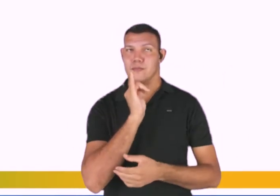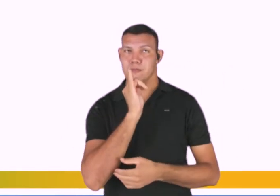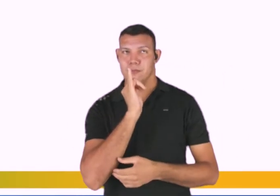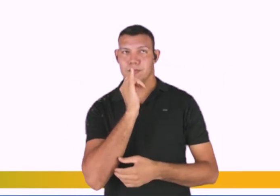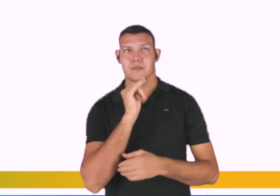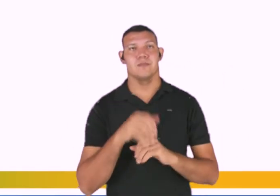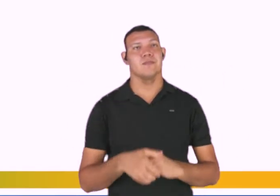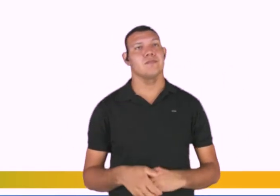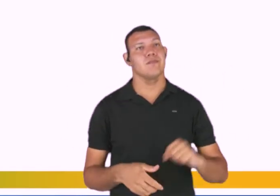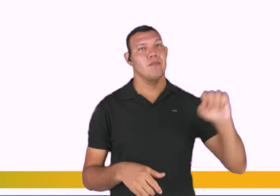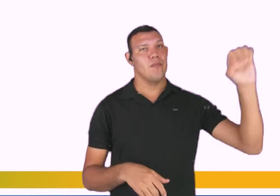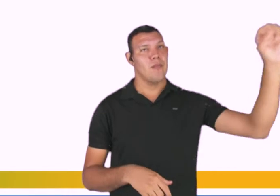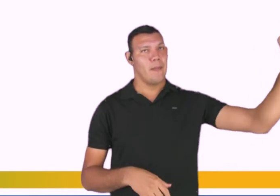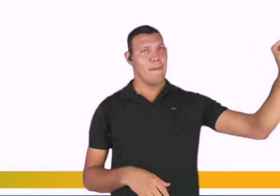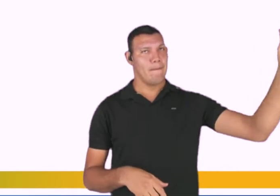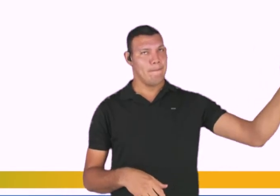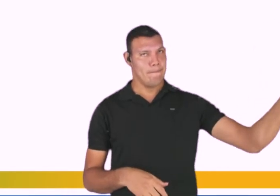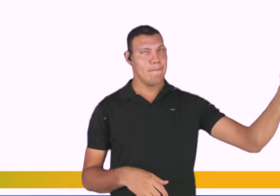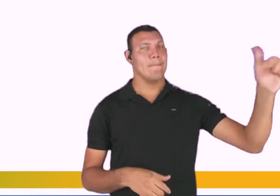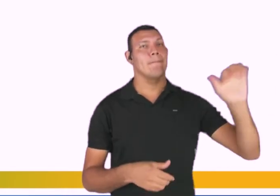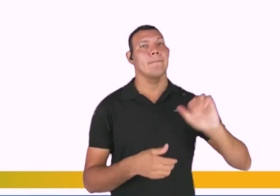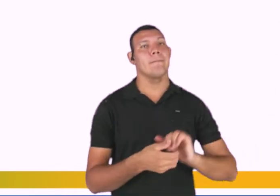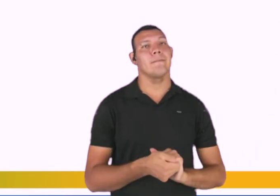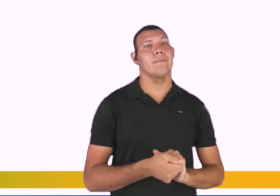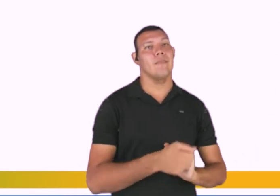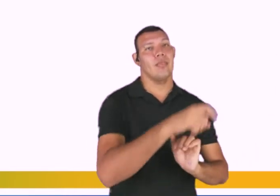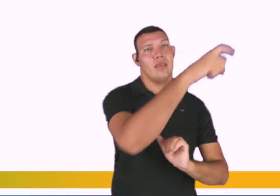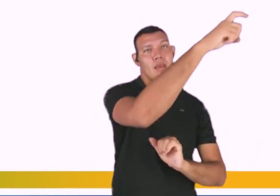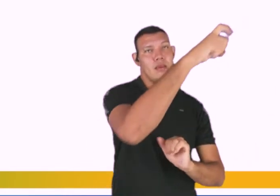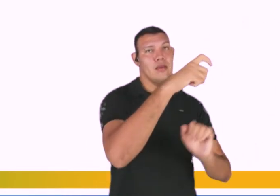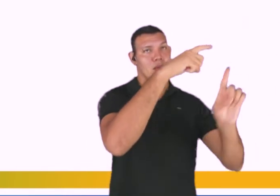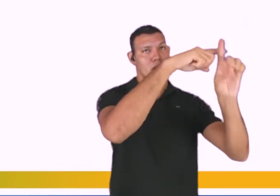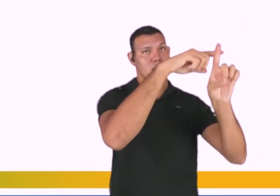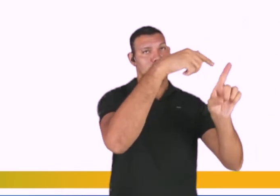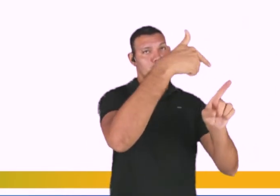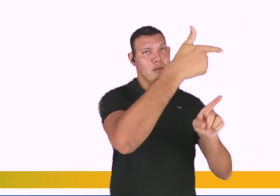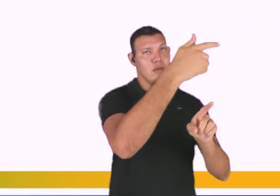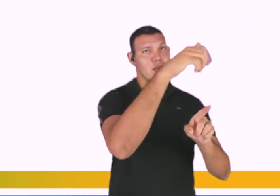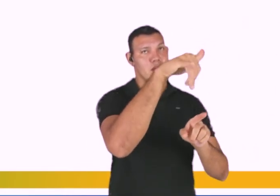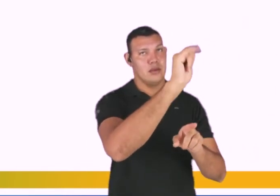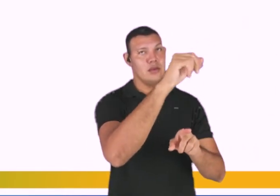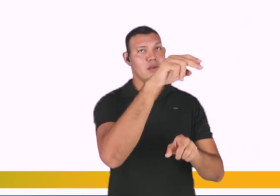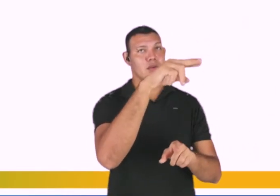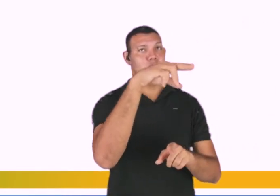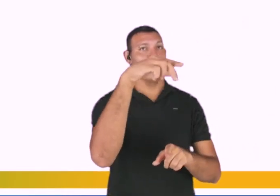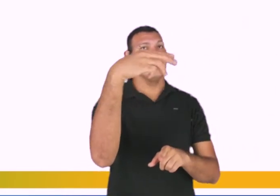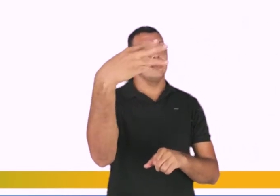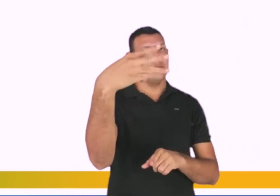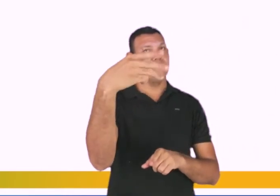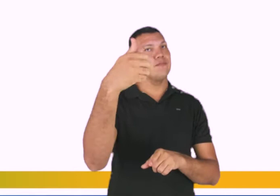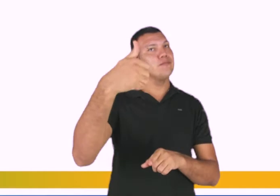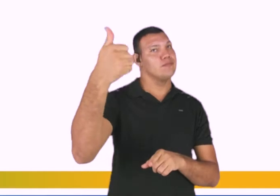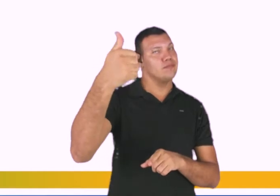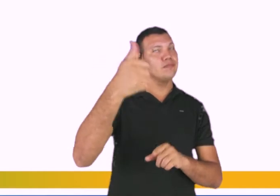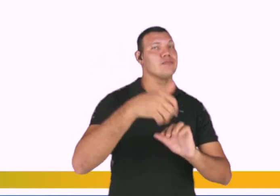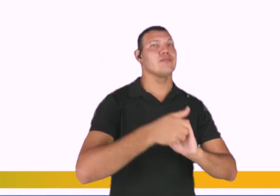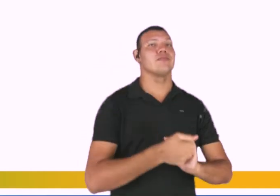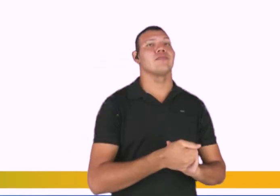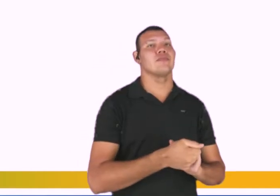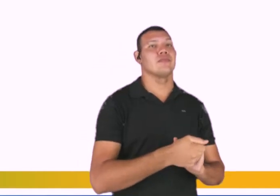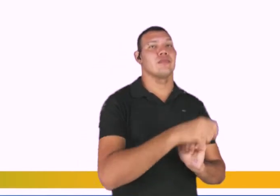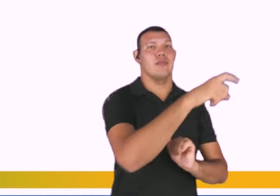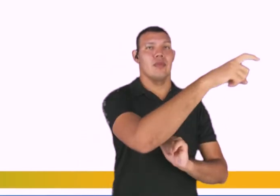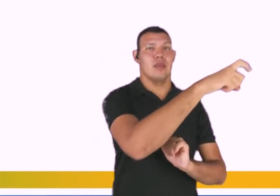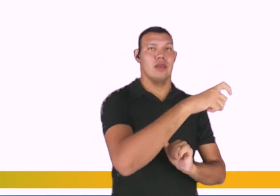equações. Na primeira equação, nós temos x mais 2y igual a 3, e na segunda equação,